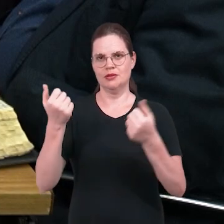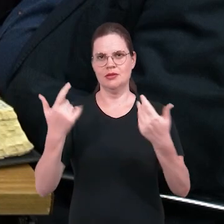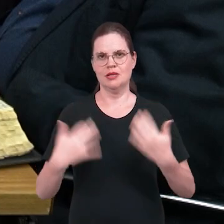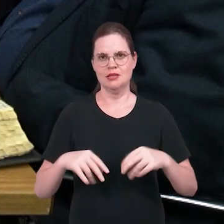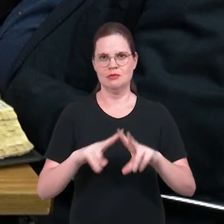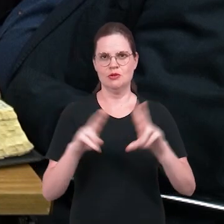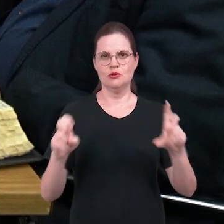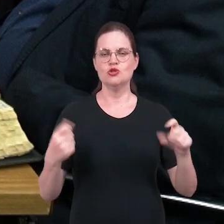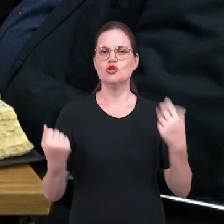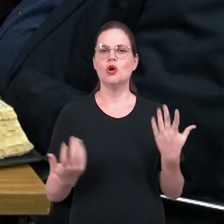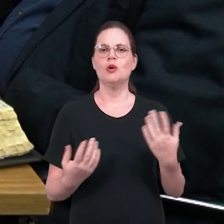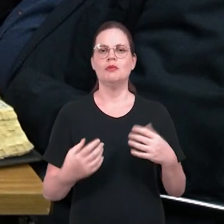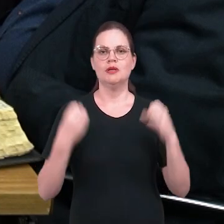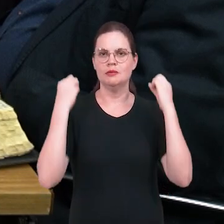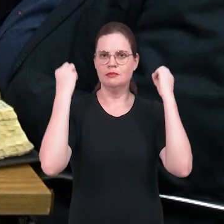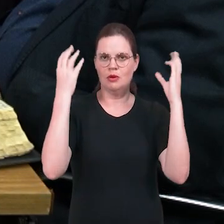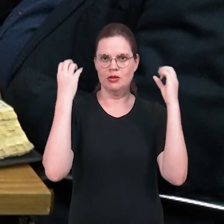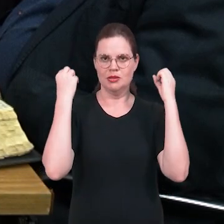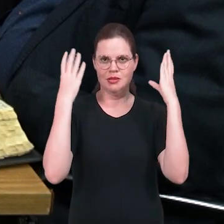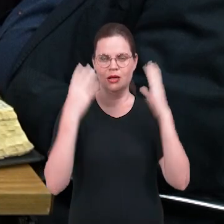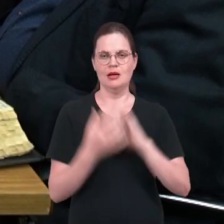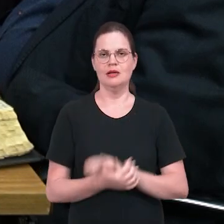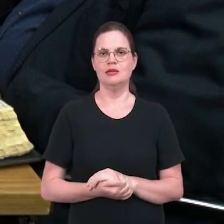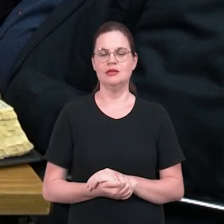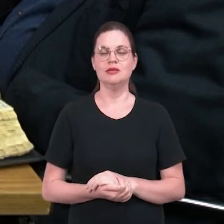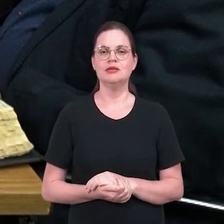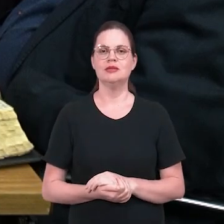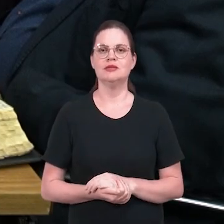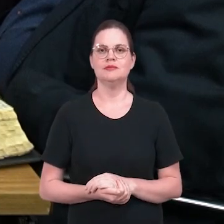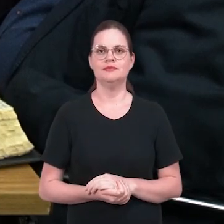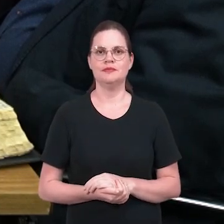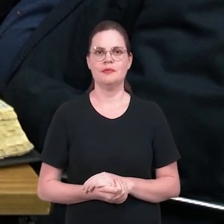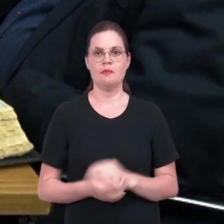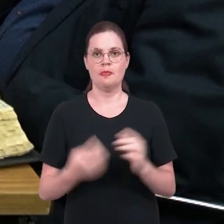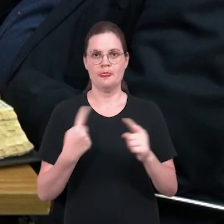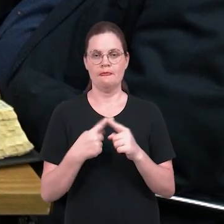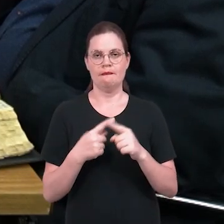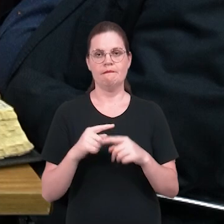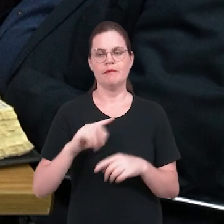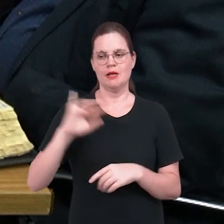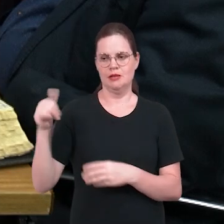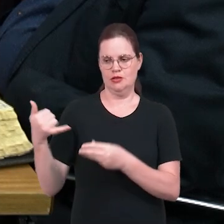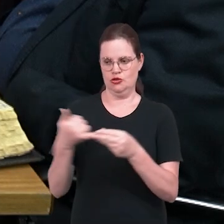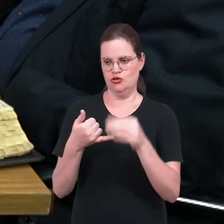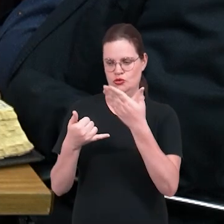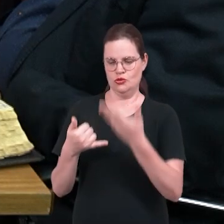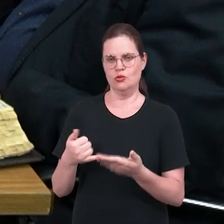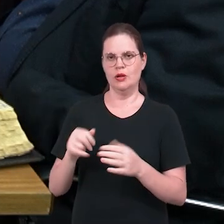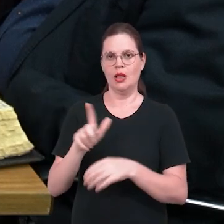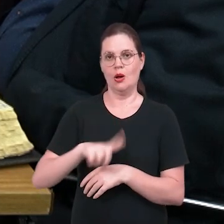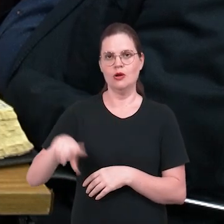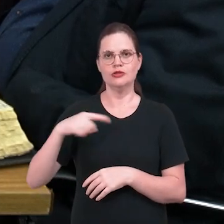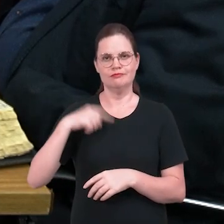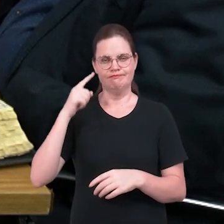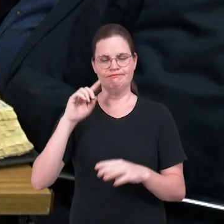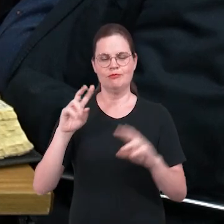claro, alinhado a essa parte do programa, o personagem que é Josué, tudo a ver, né? Tudo